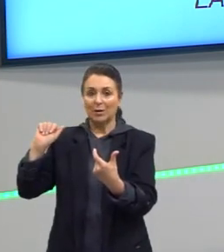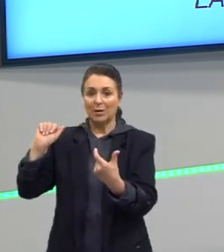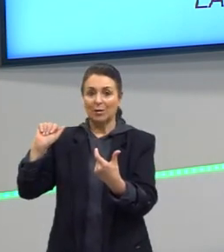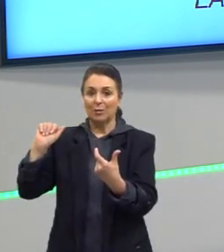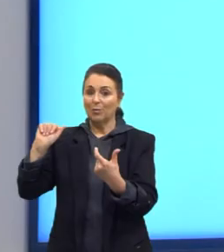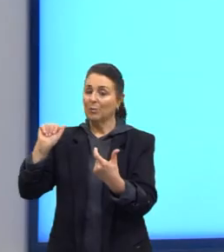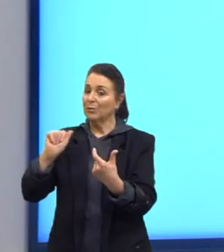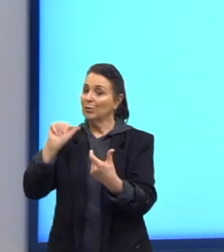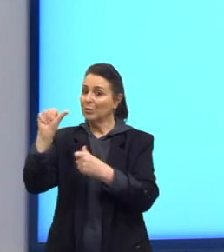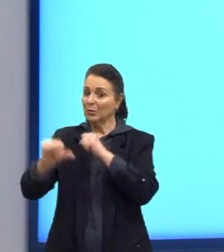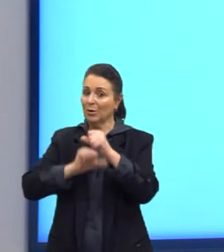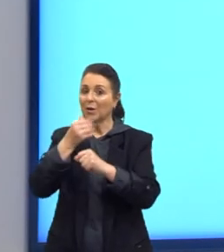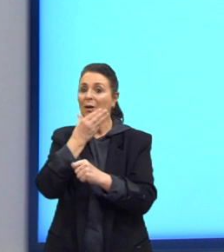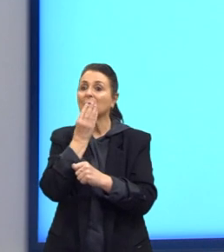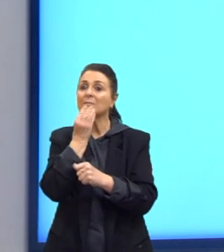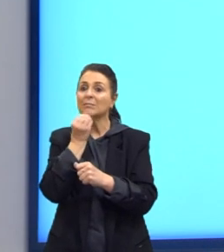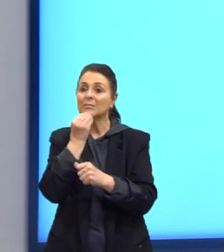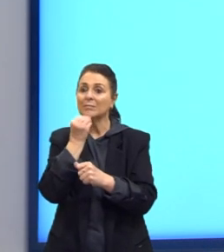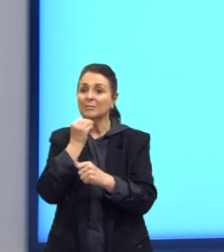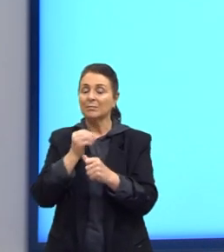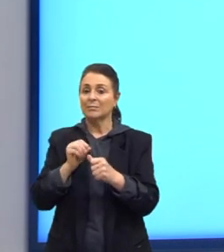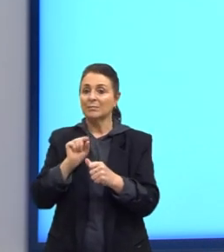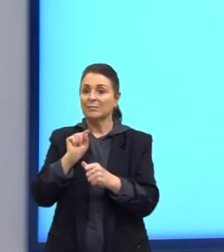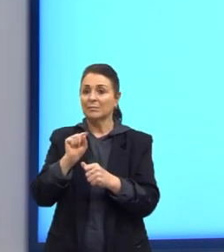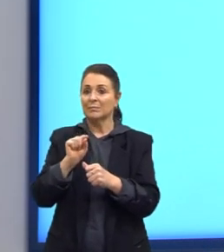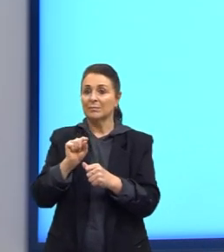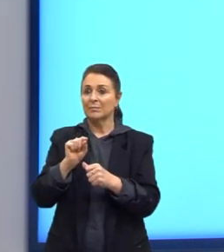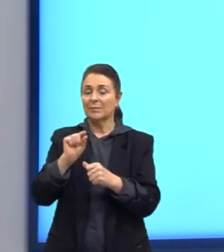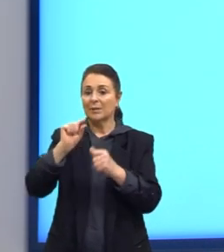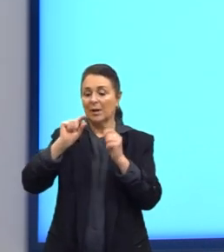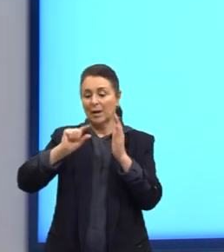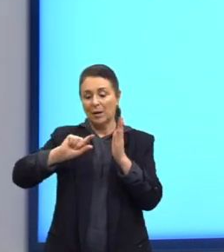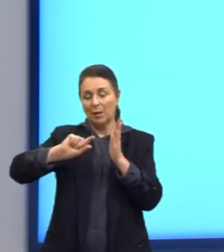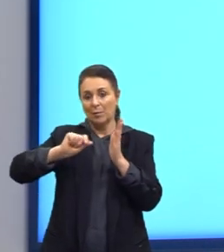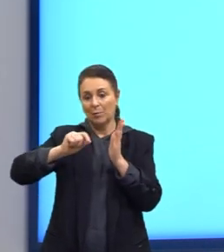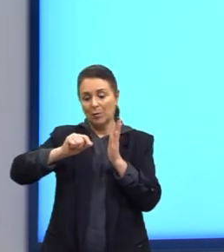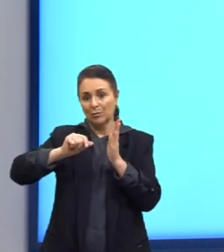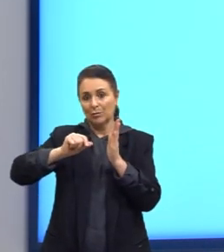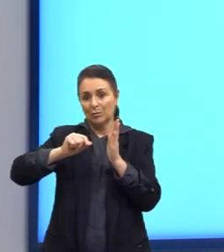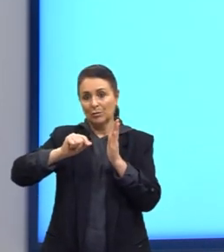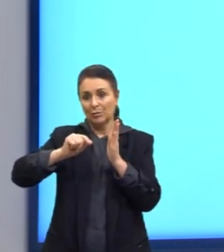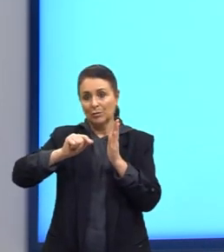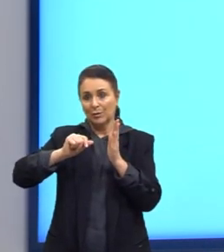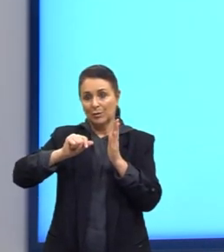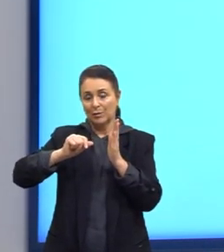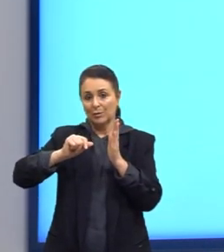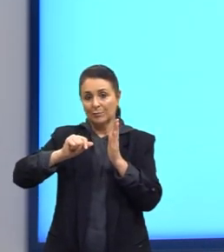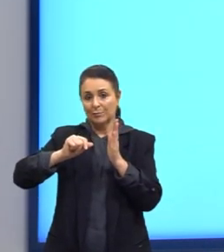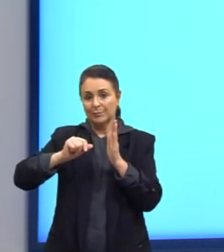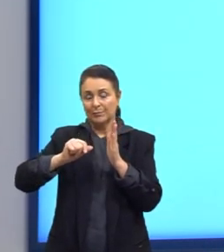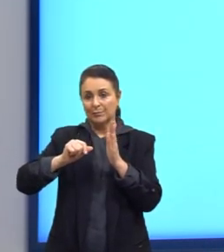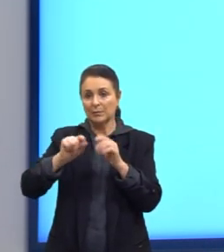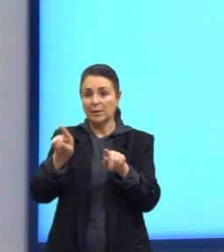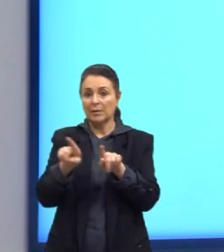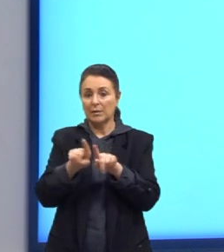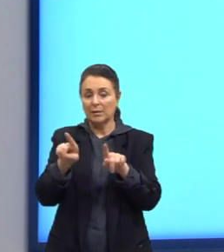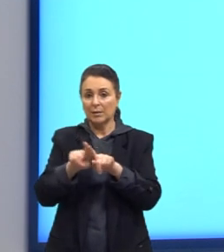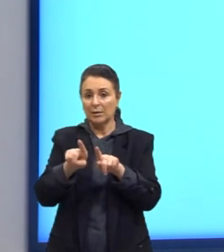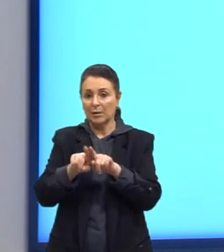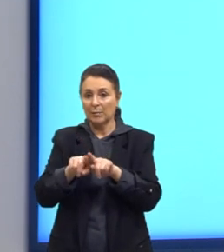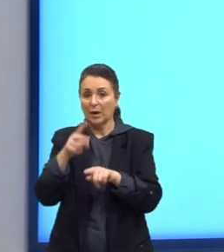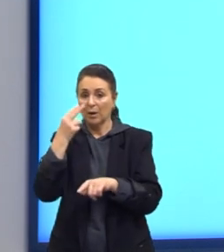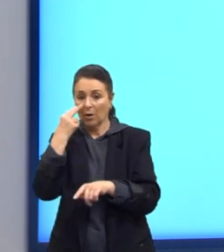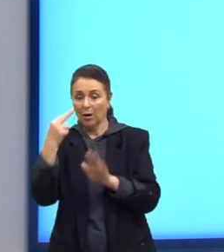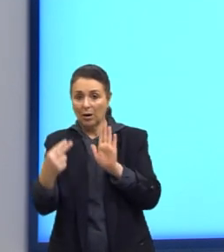masculinas e lipo MP a ponte la costumbre também